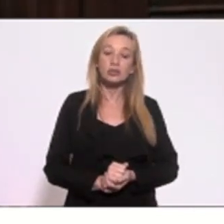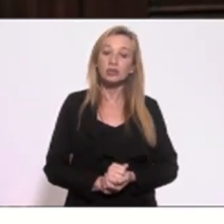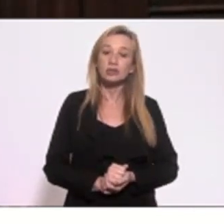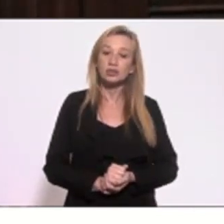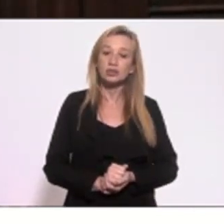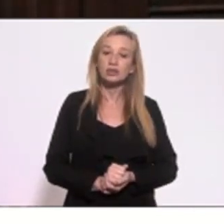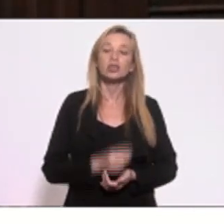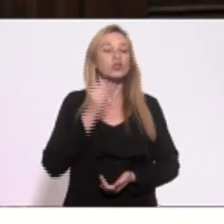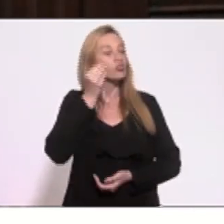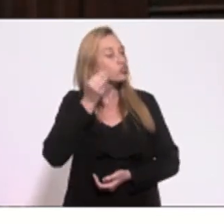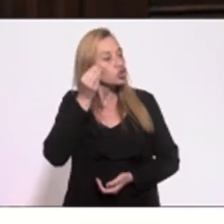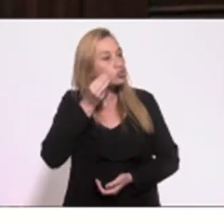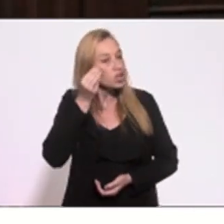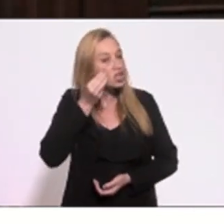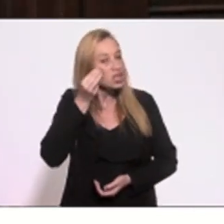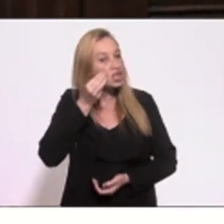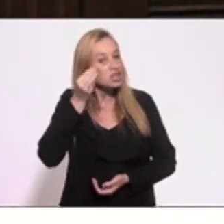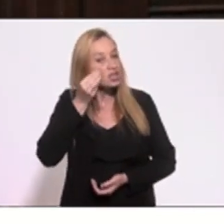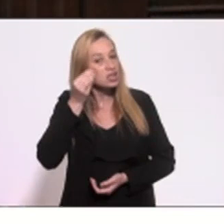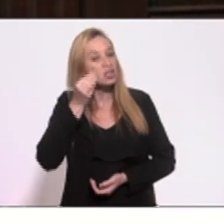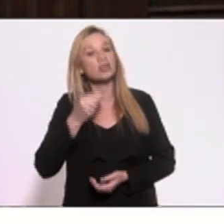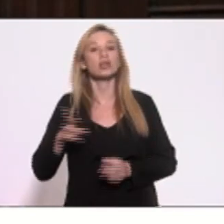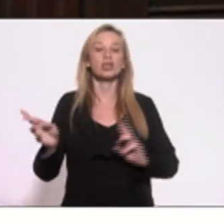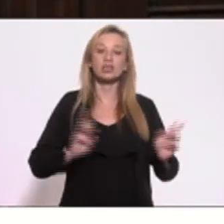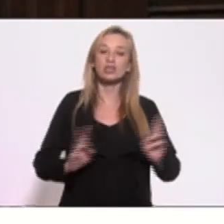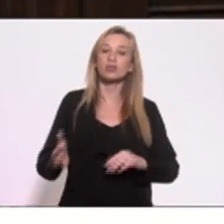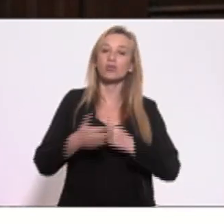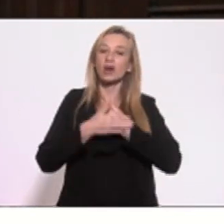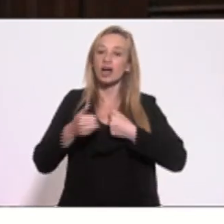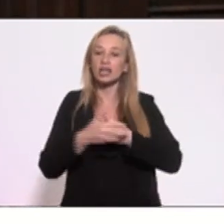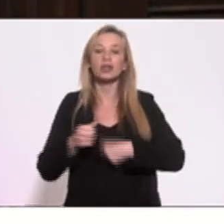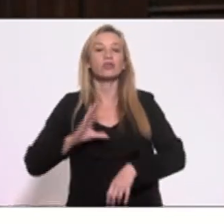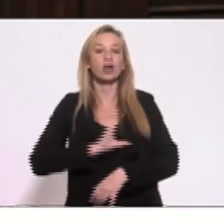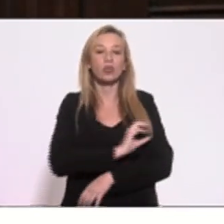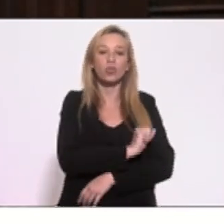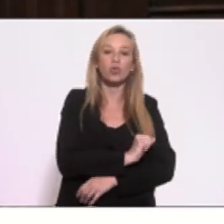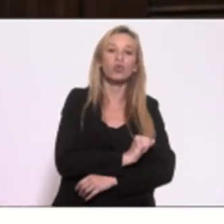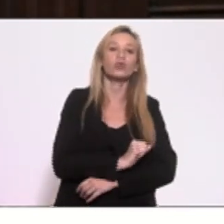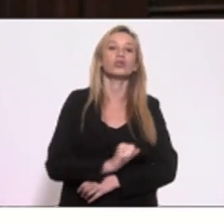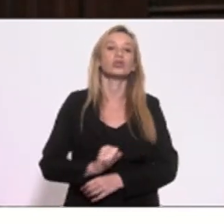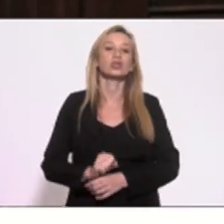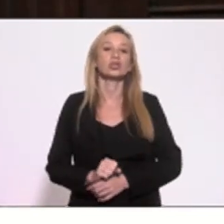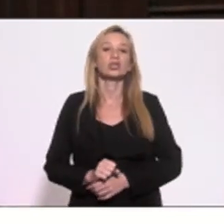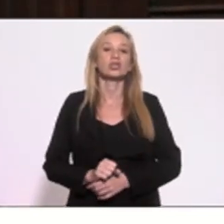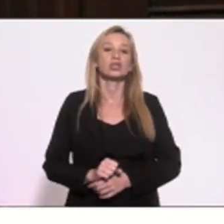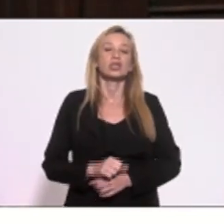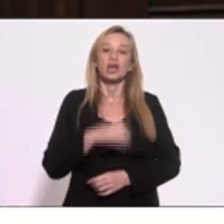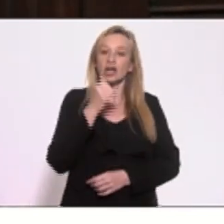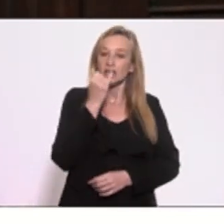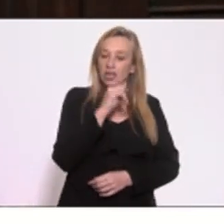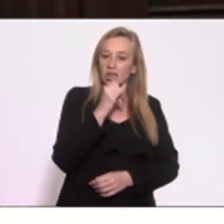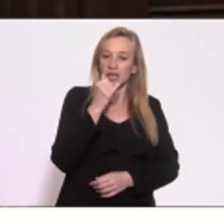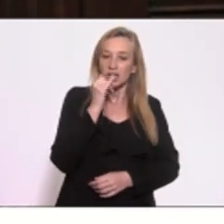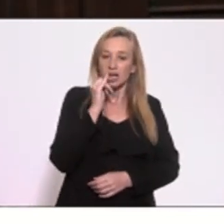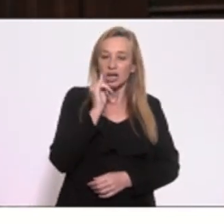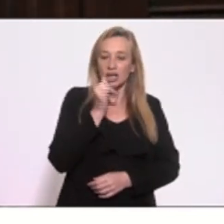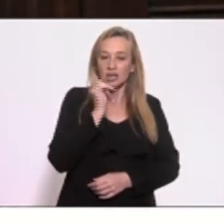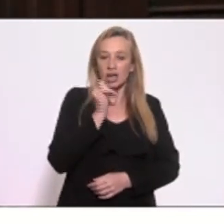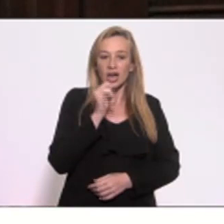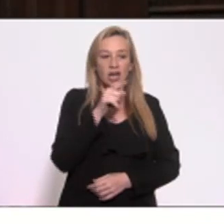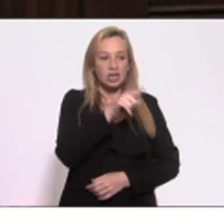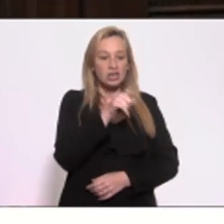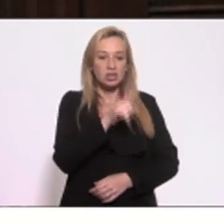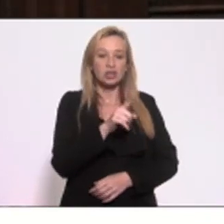uma experiência e uma relação de muito carinho e amor. Afinal de contas, ela narra ali a partir de